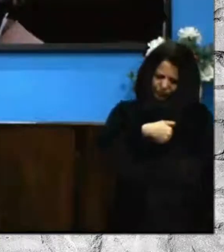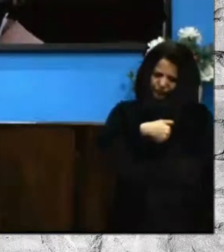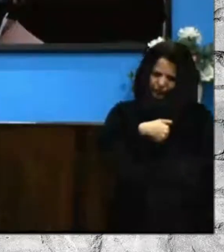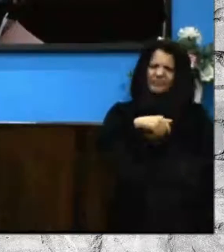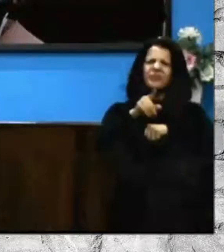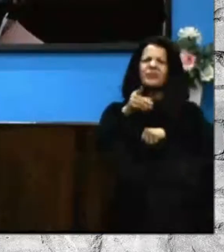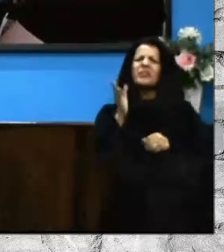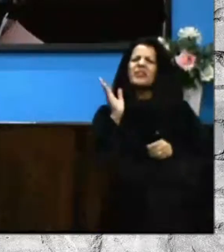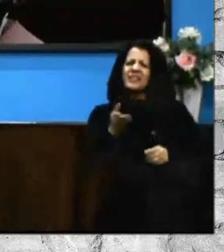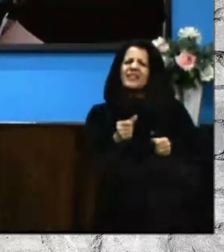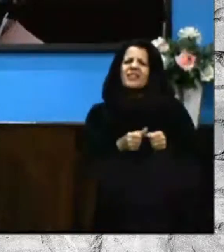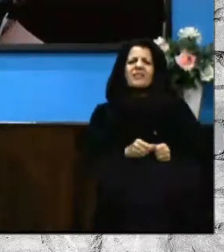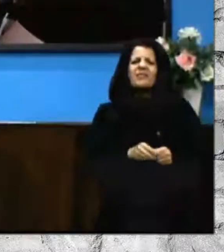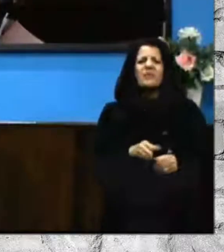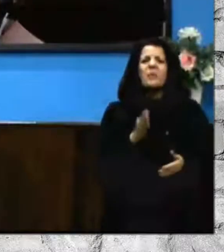ficou meio dia sem comer?